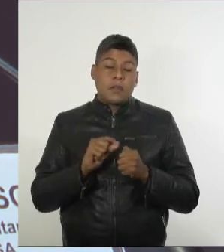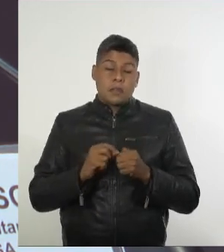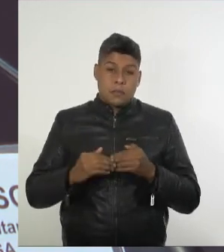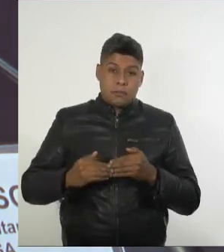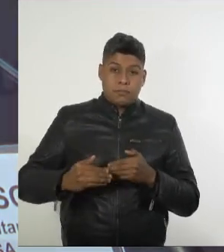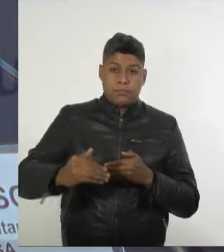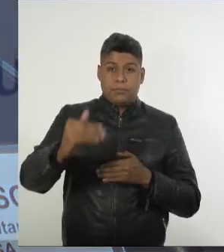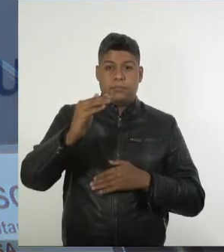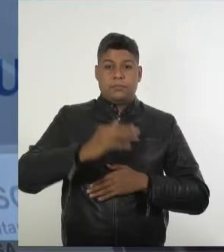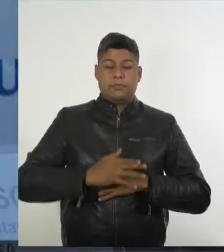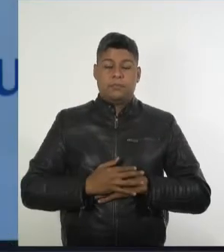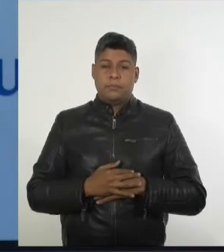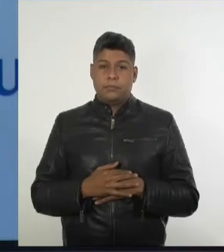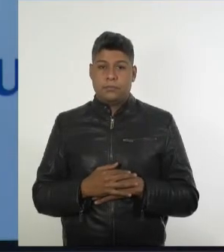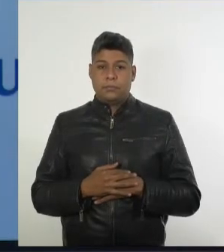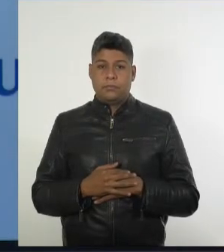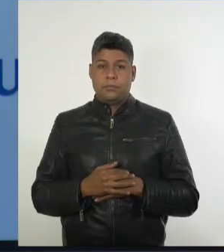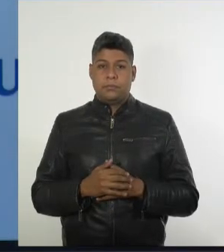daí.